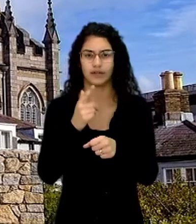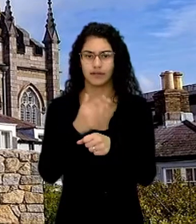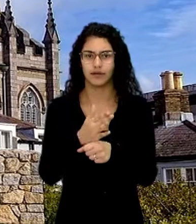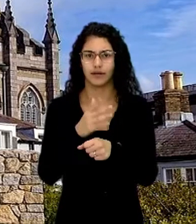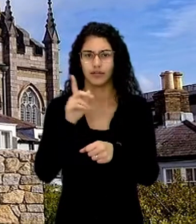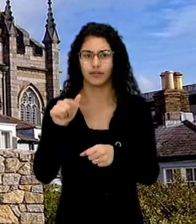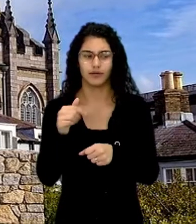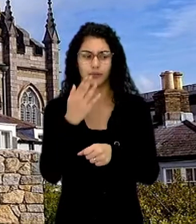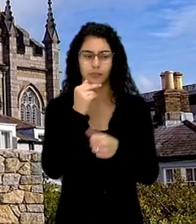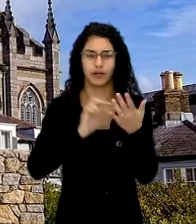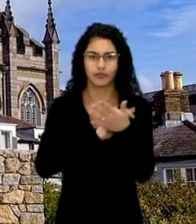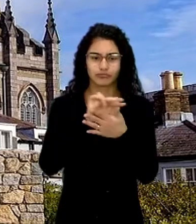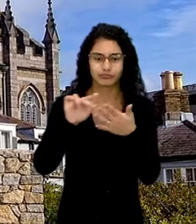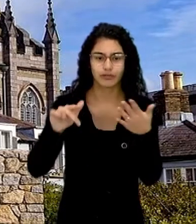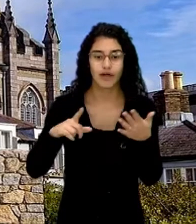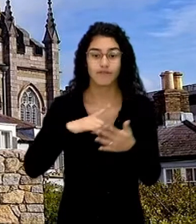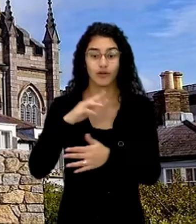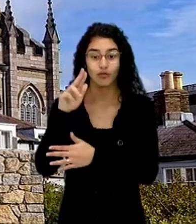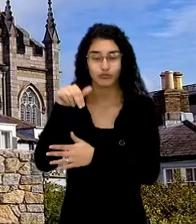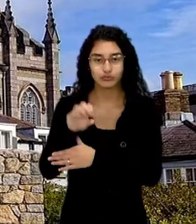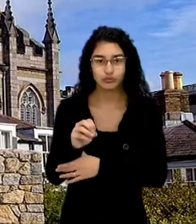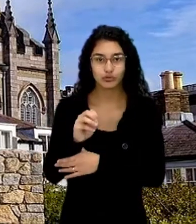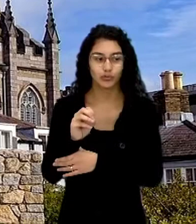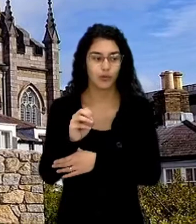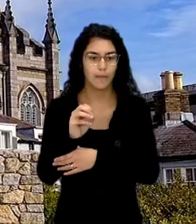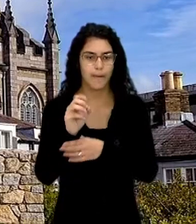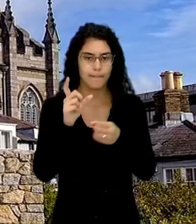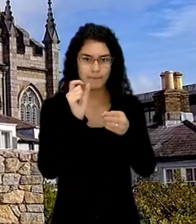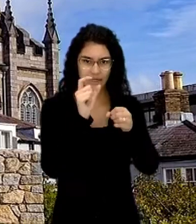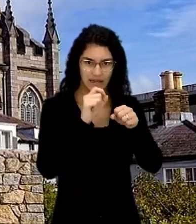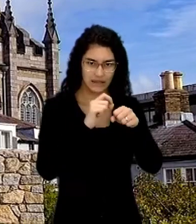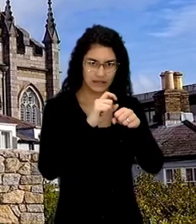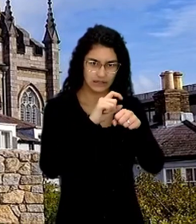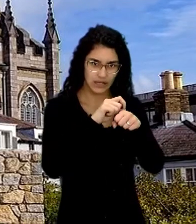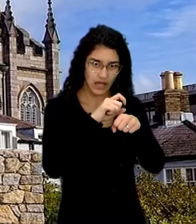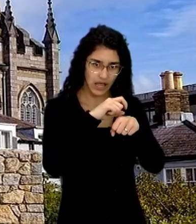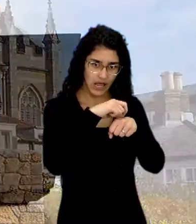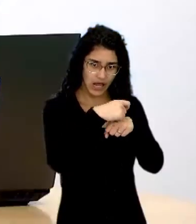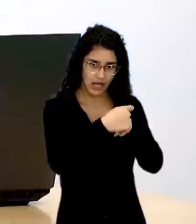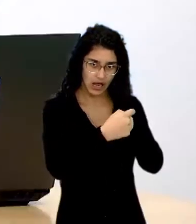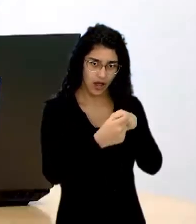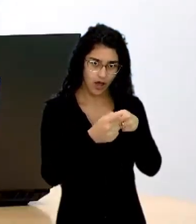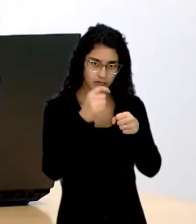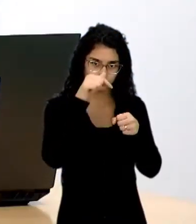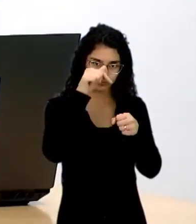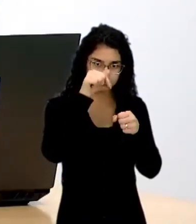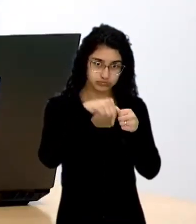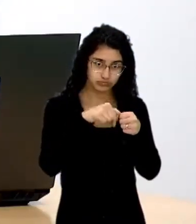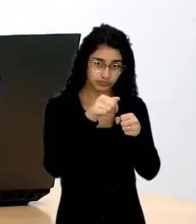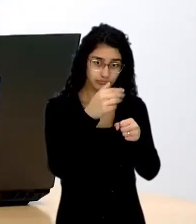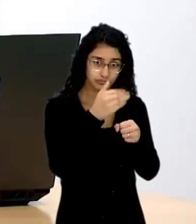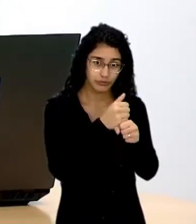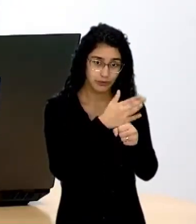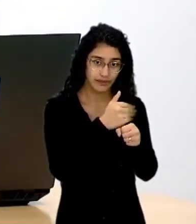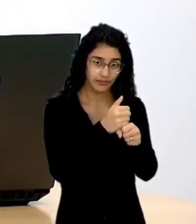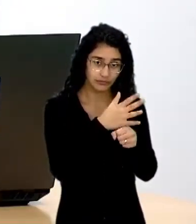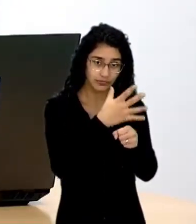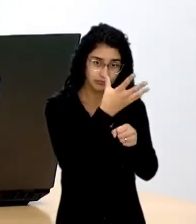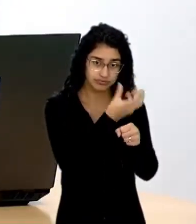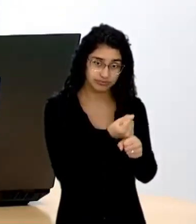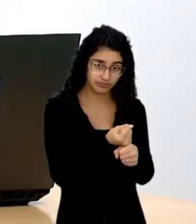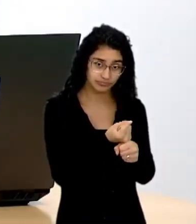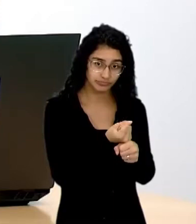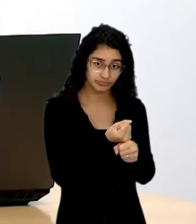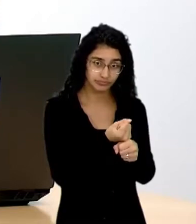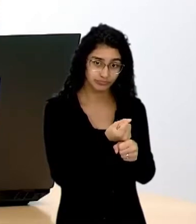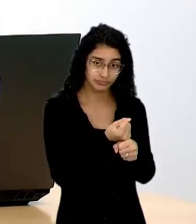versátil. Veio um fungo, contaminou a batata. Esse fungo destruía completamente a planta e a batata. Você não conseguiria